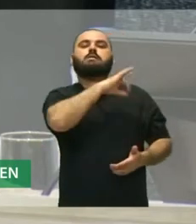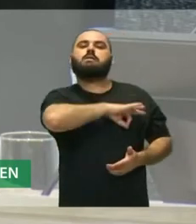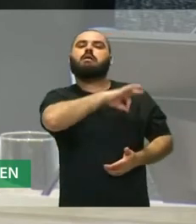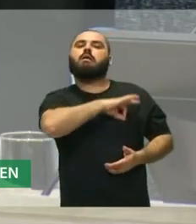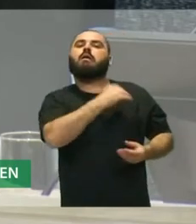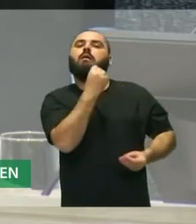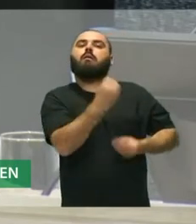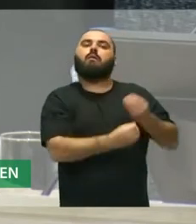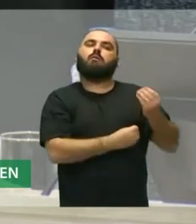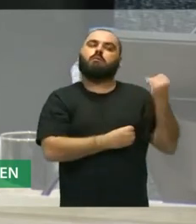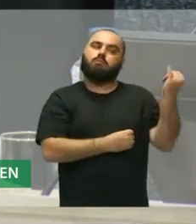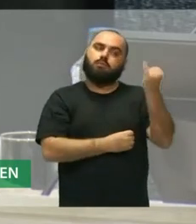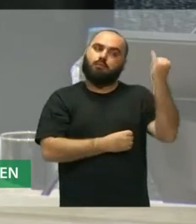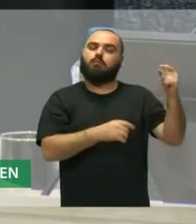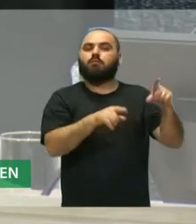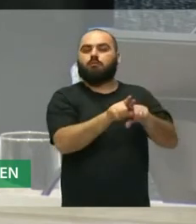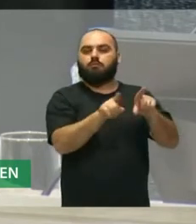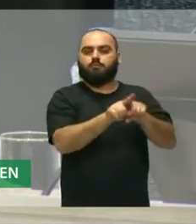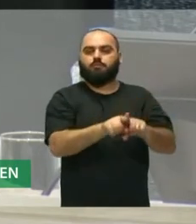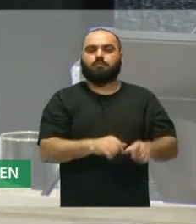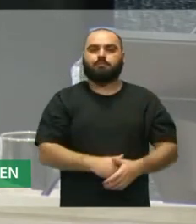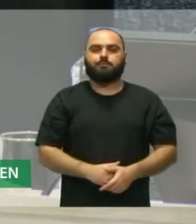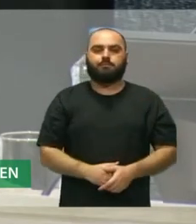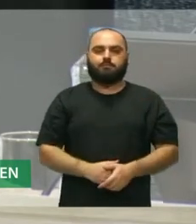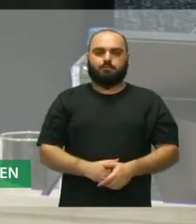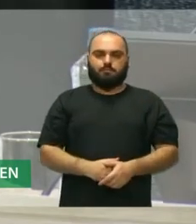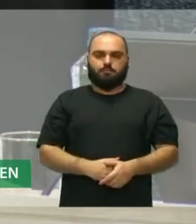é importante que aconteça.